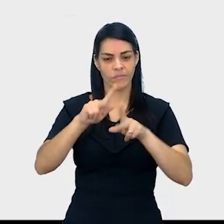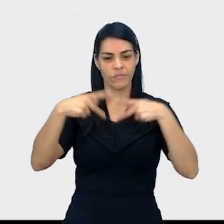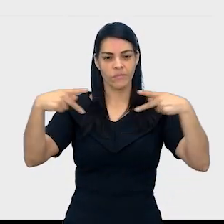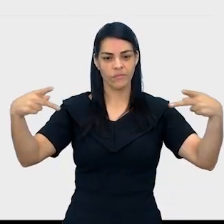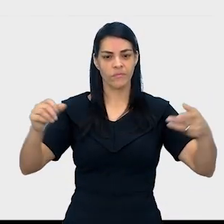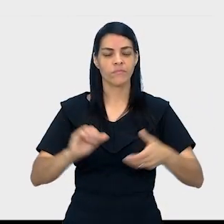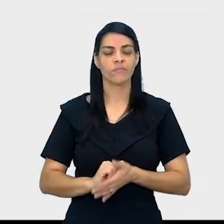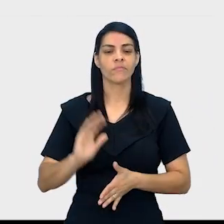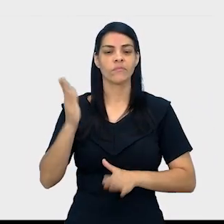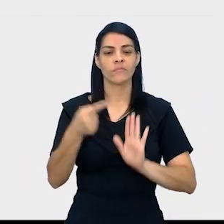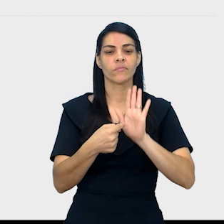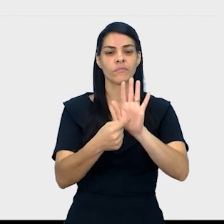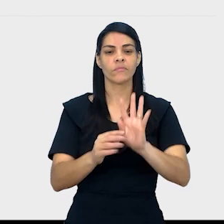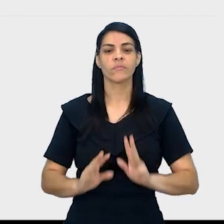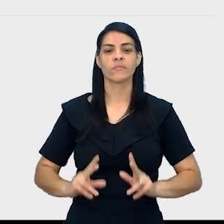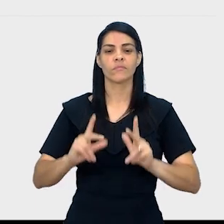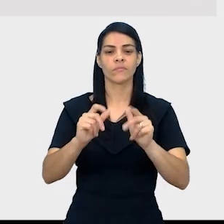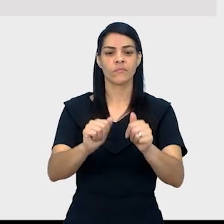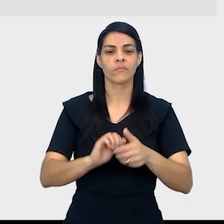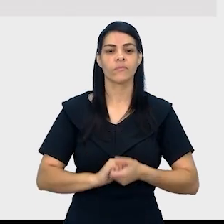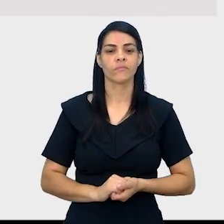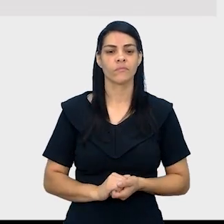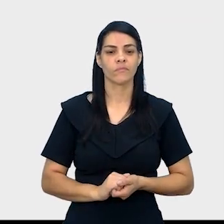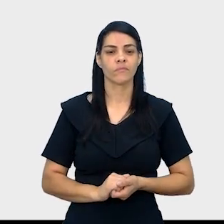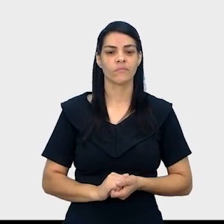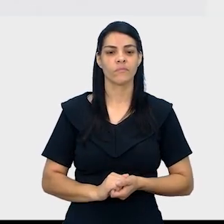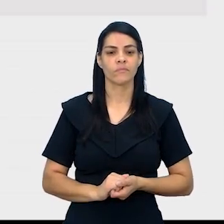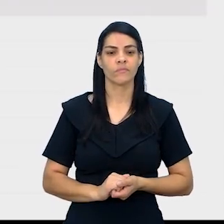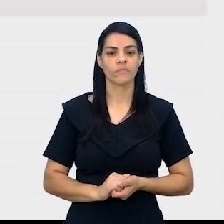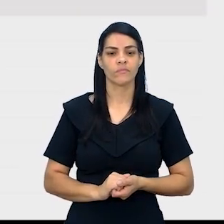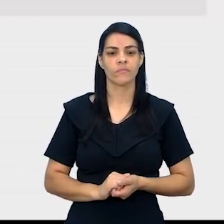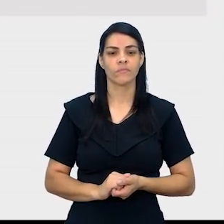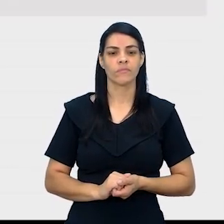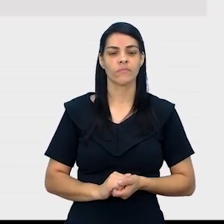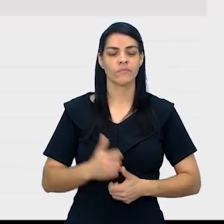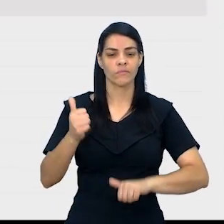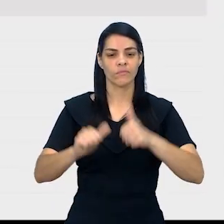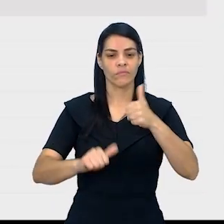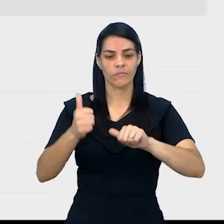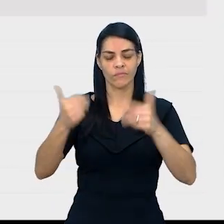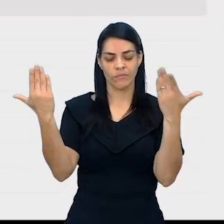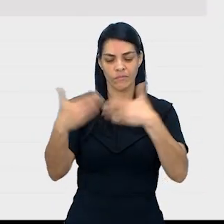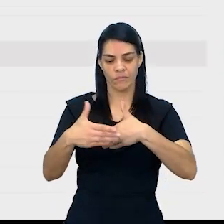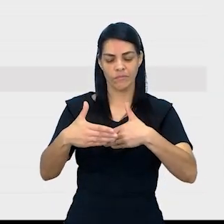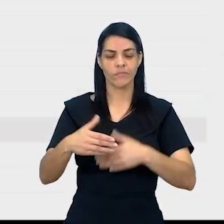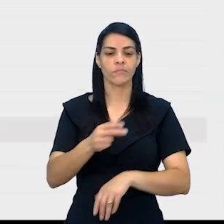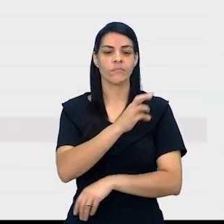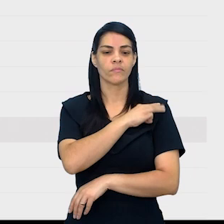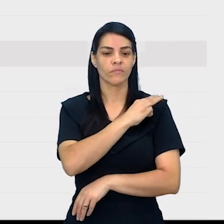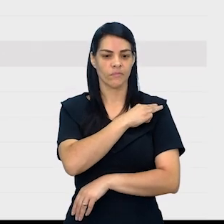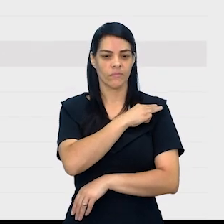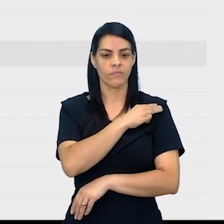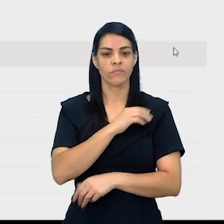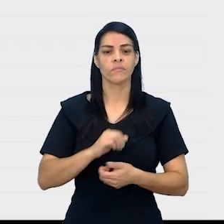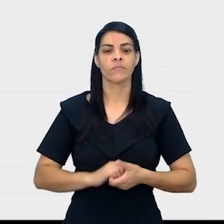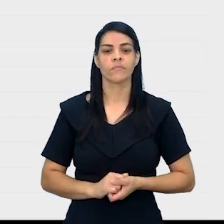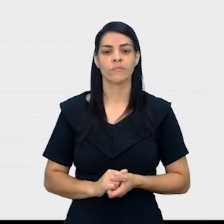e já aparece tudo eu vou pegar uma variação do ensino médio que a gente tá com tempo